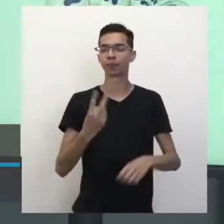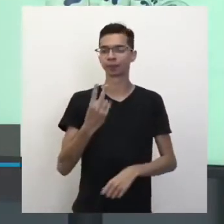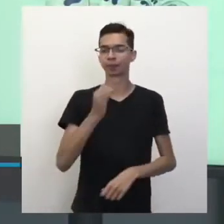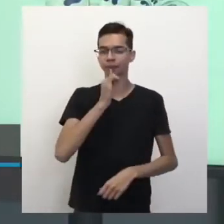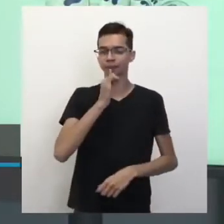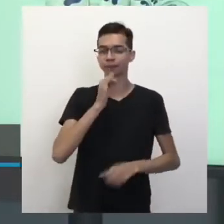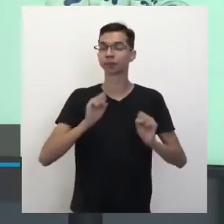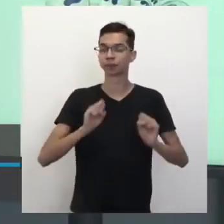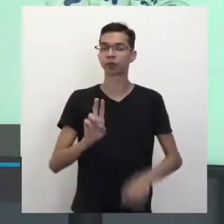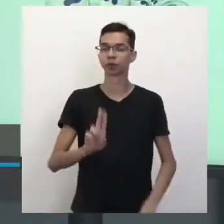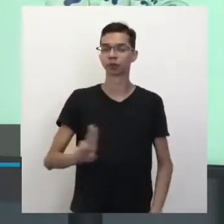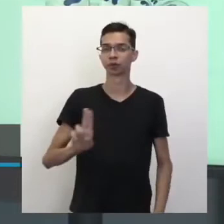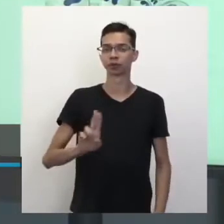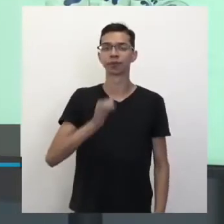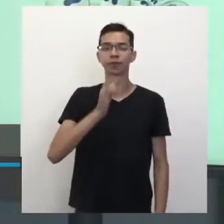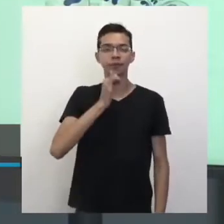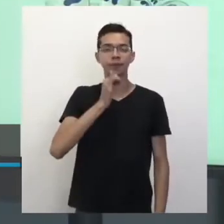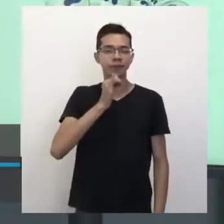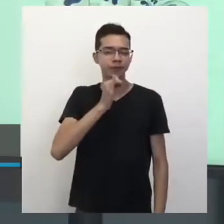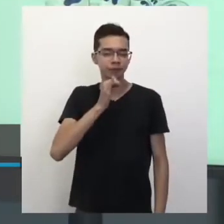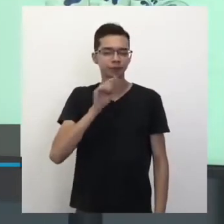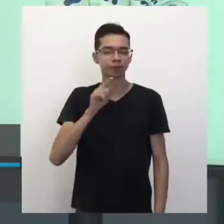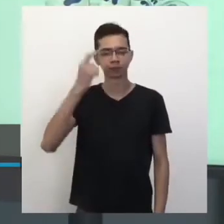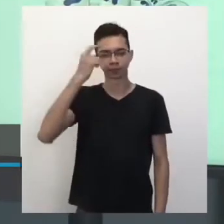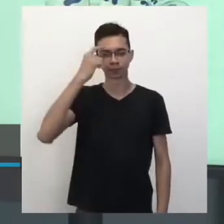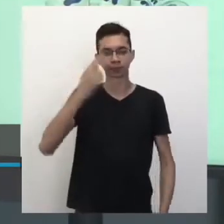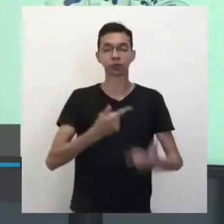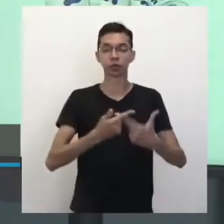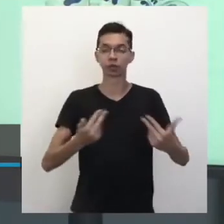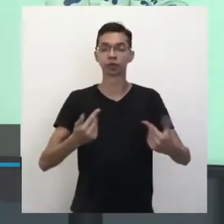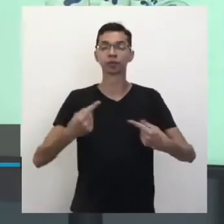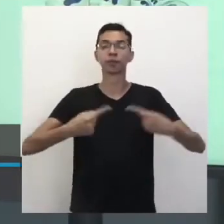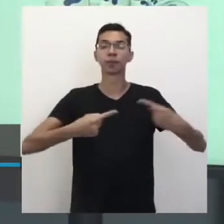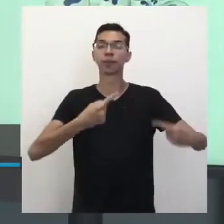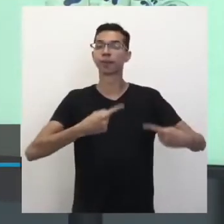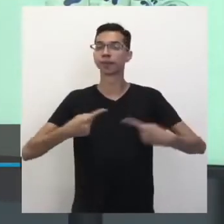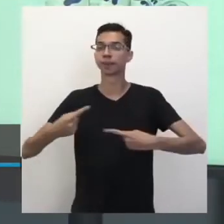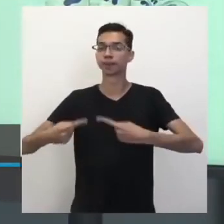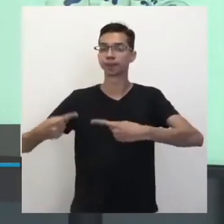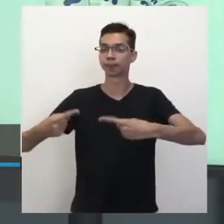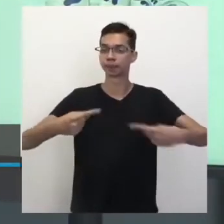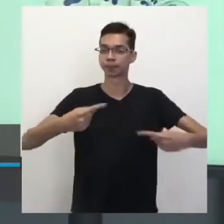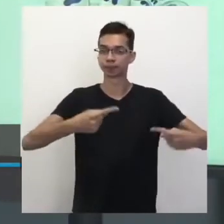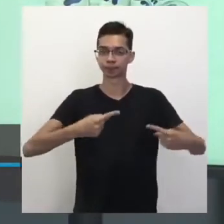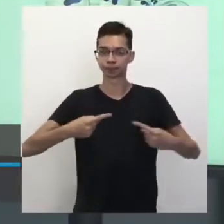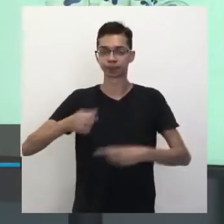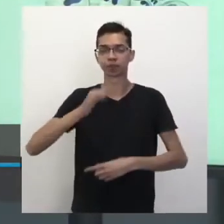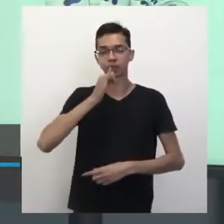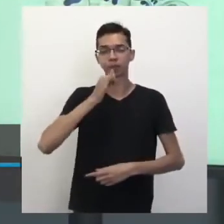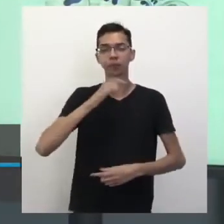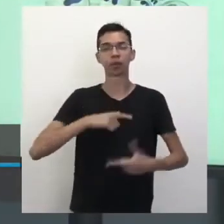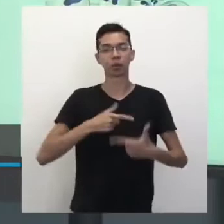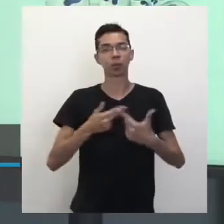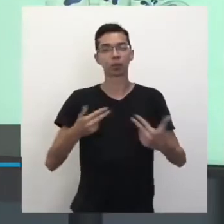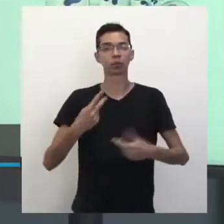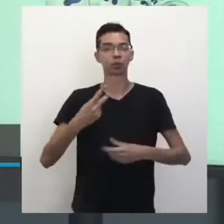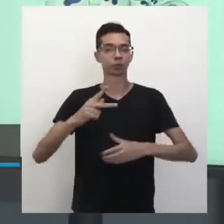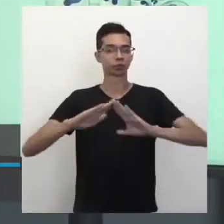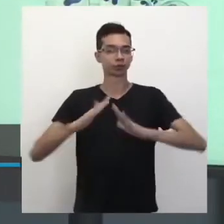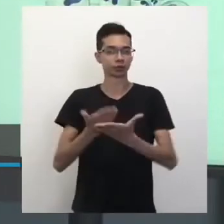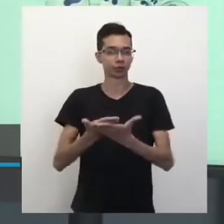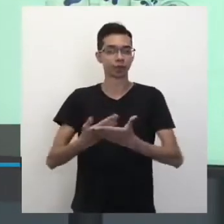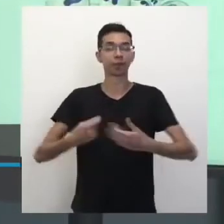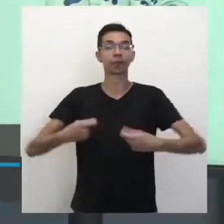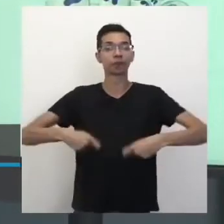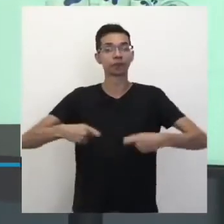ser utilizado no sentido de você colocar algo para se debater, no contexto, por exemplo, há uma situação na nossa escola que precisa